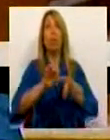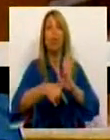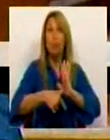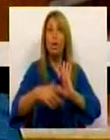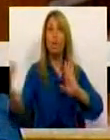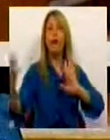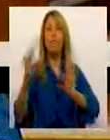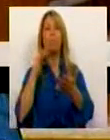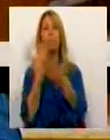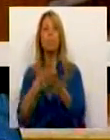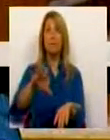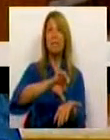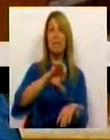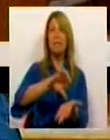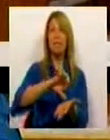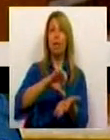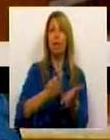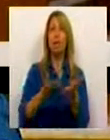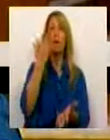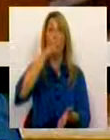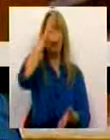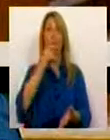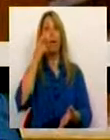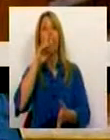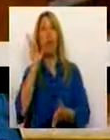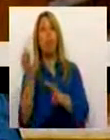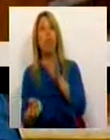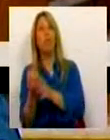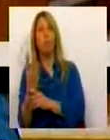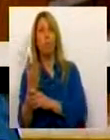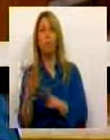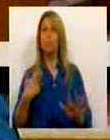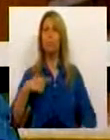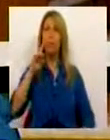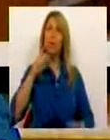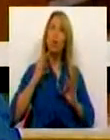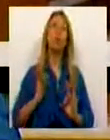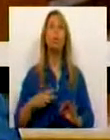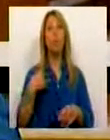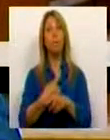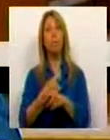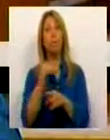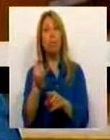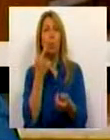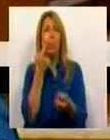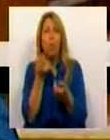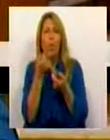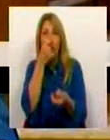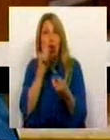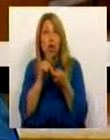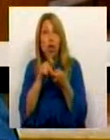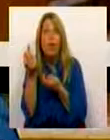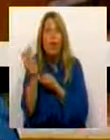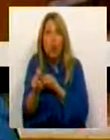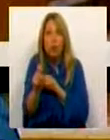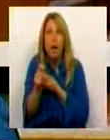do núcleo mais central dos Estados fundadores. Estou seguro, todavia, que nesse fugaz regresso não hesitariam um